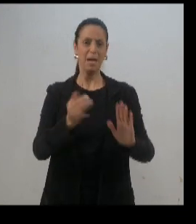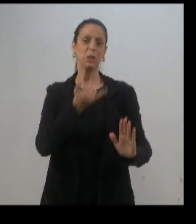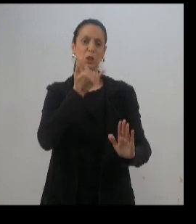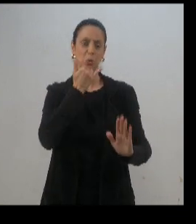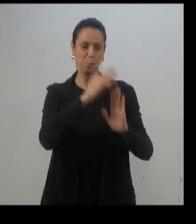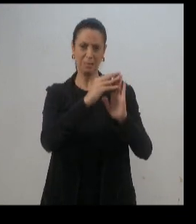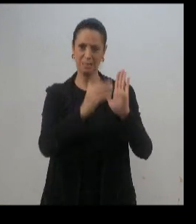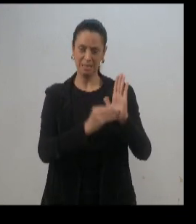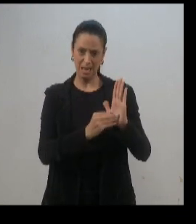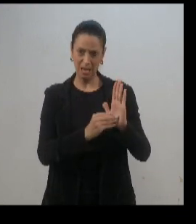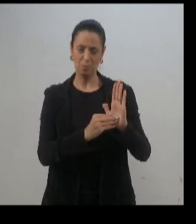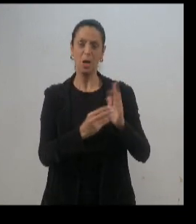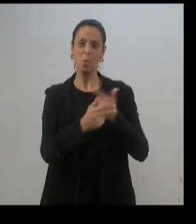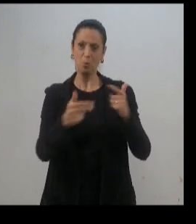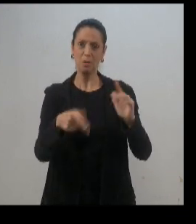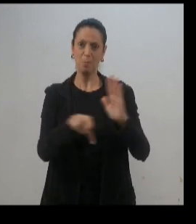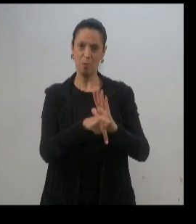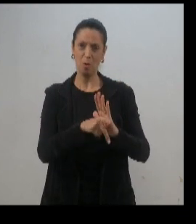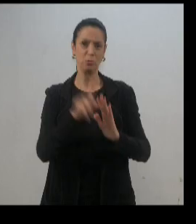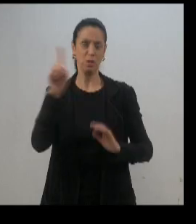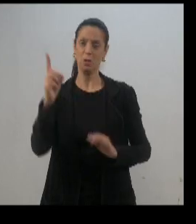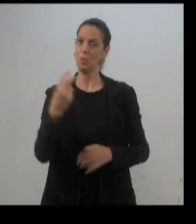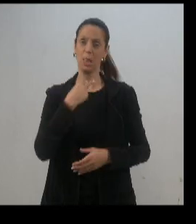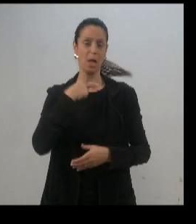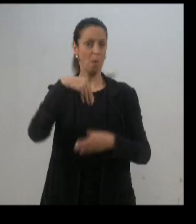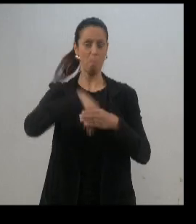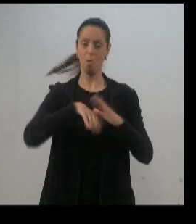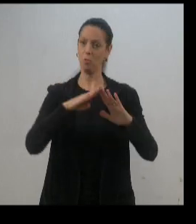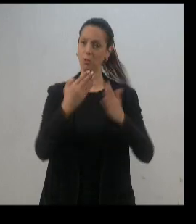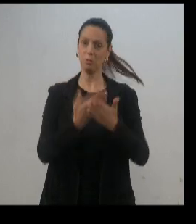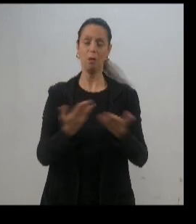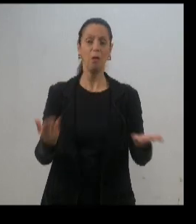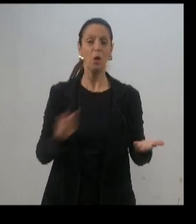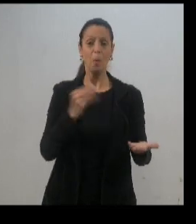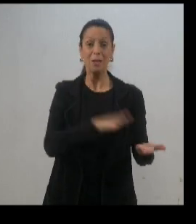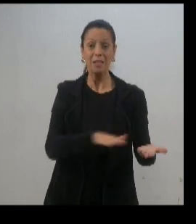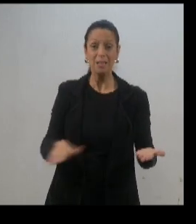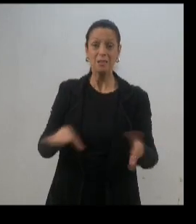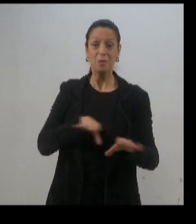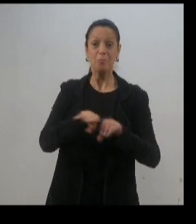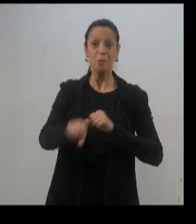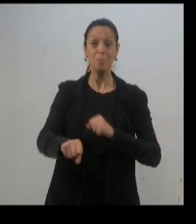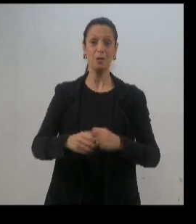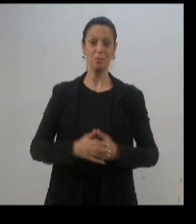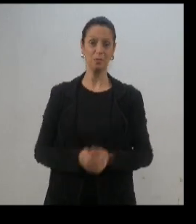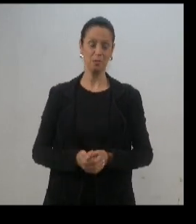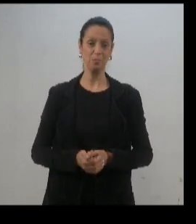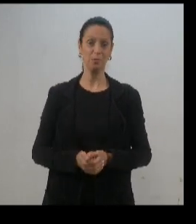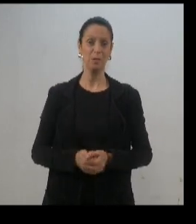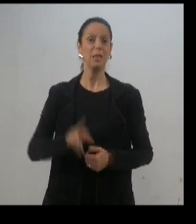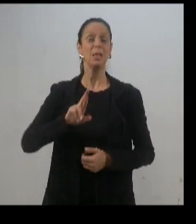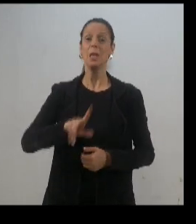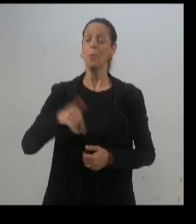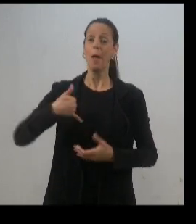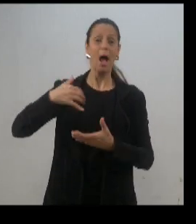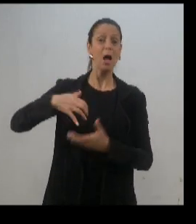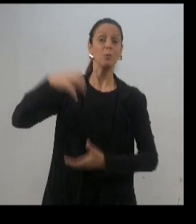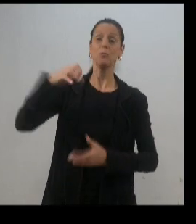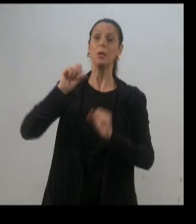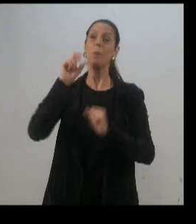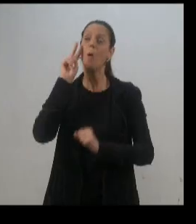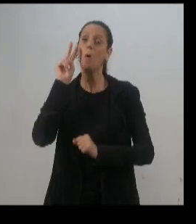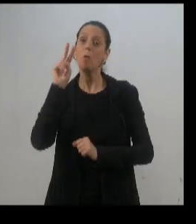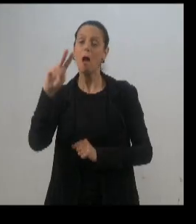meu Deus, Deus o livre. Não é? Nós estamos falando de crianças em informação, senhores, não de adultos que podem